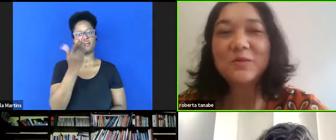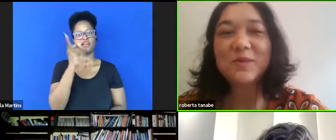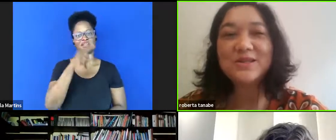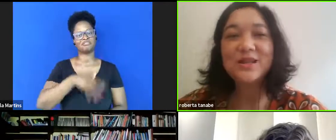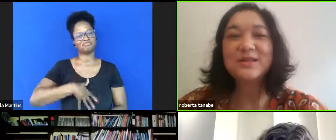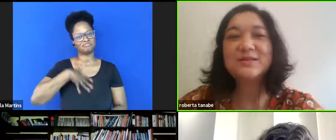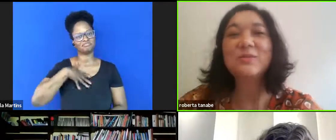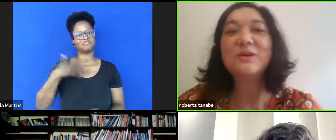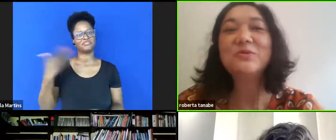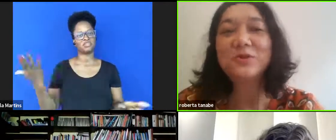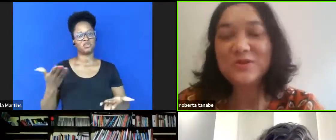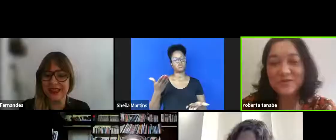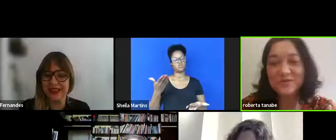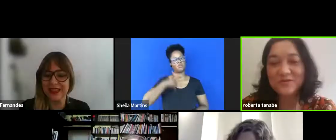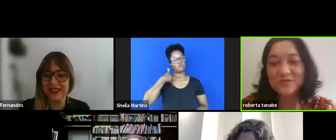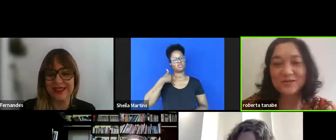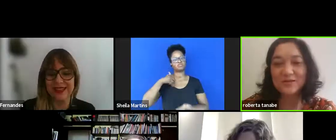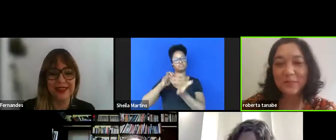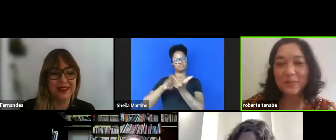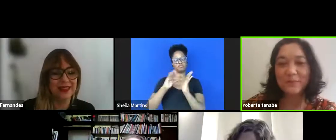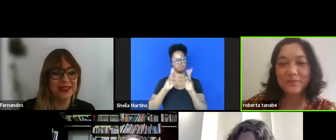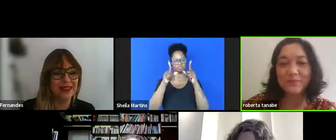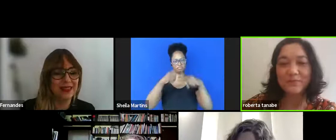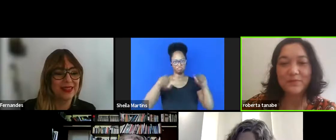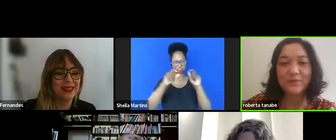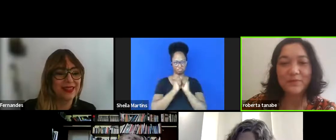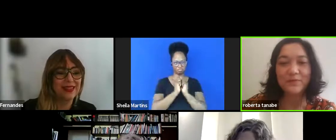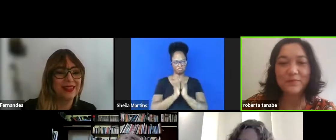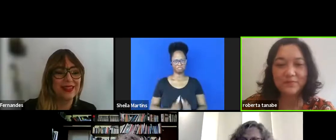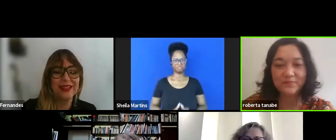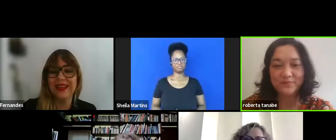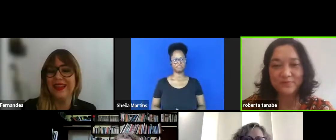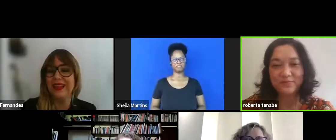aqui compartilhando essa manhã com todos vocês.